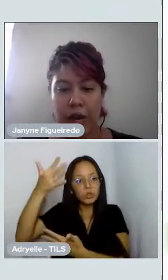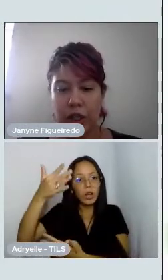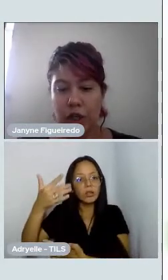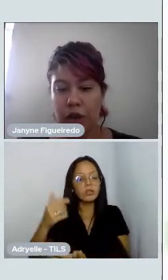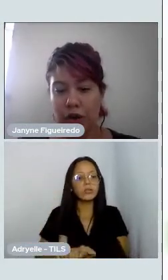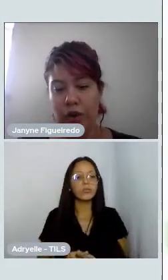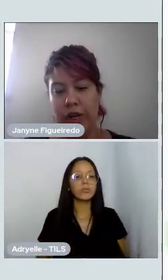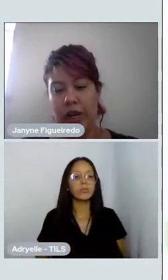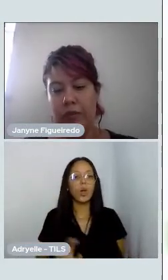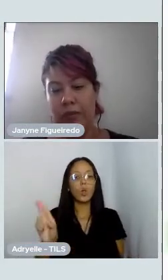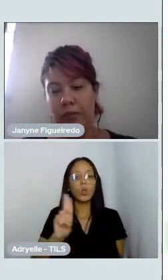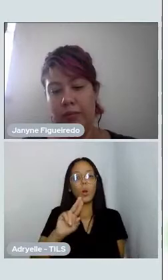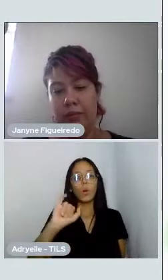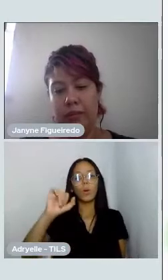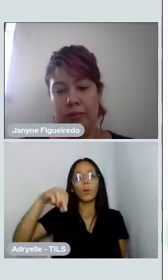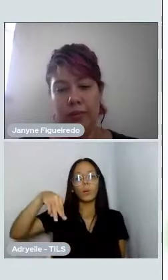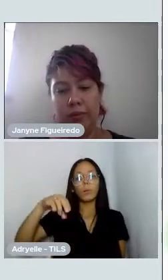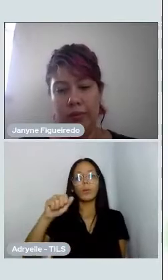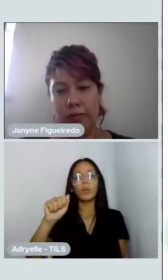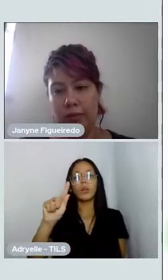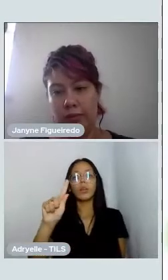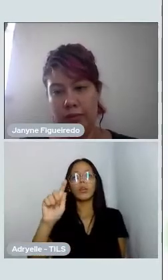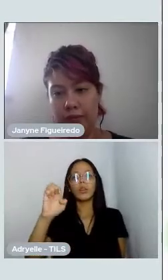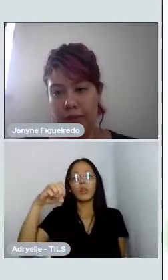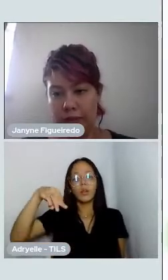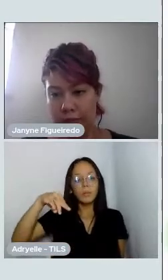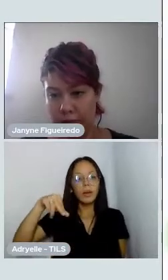Imagens na história,